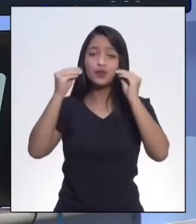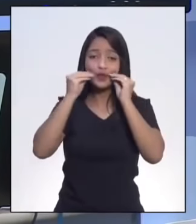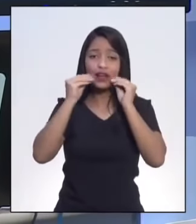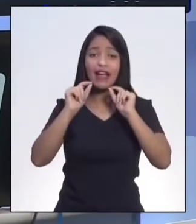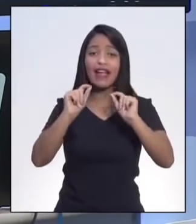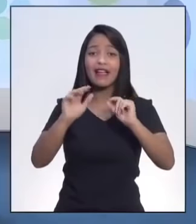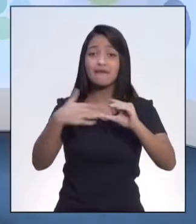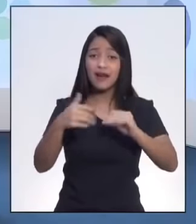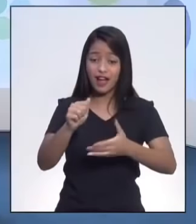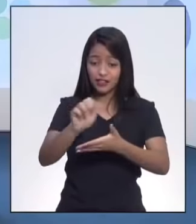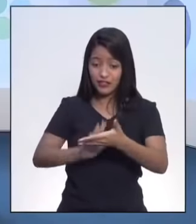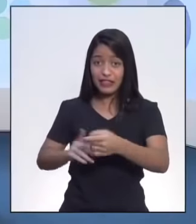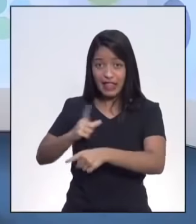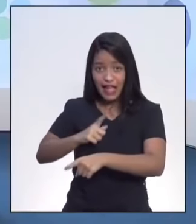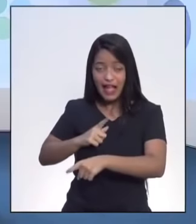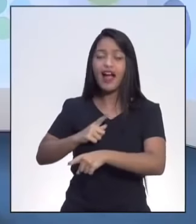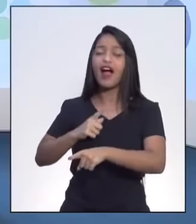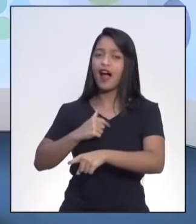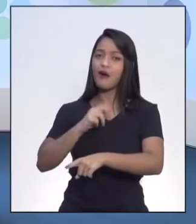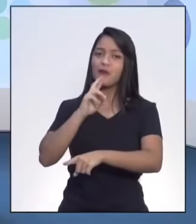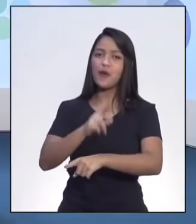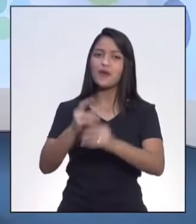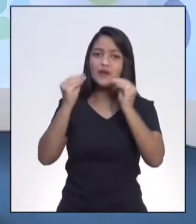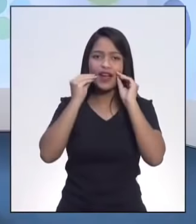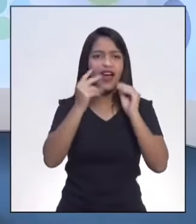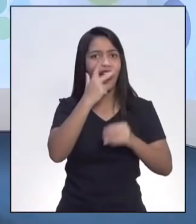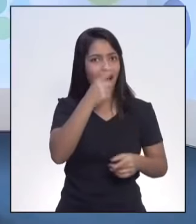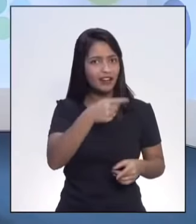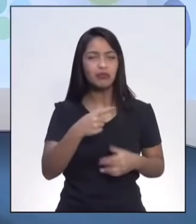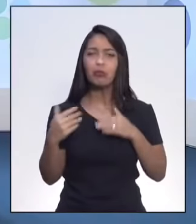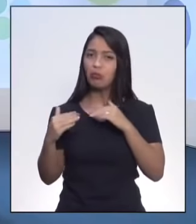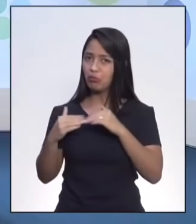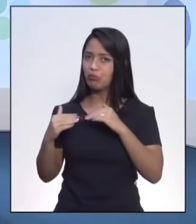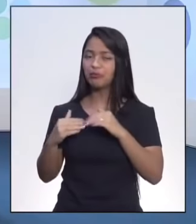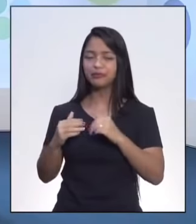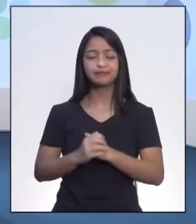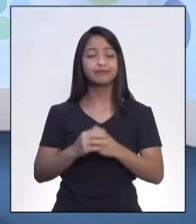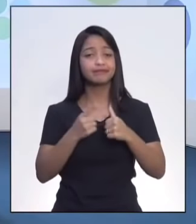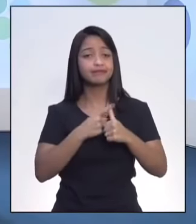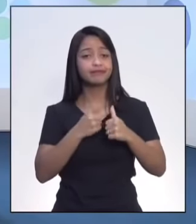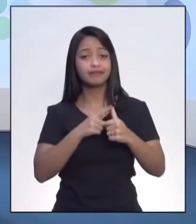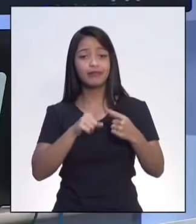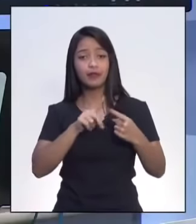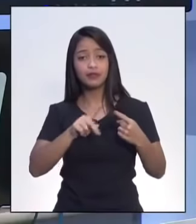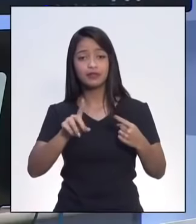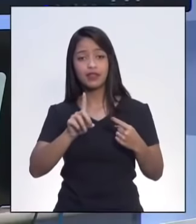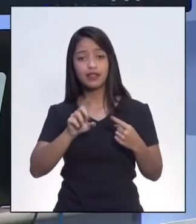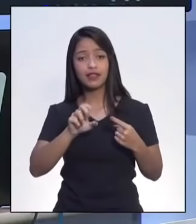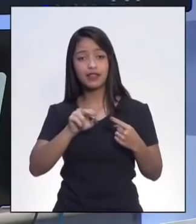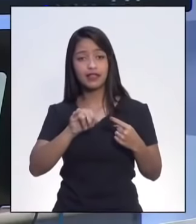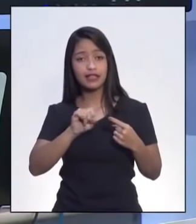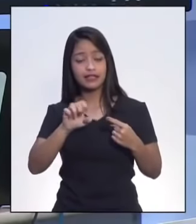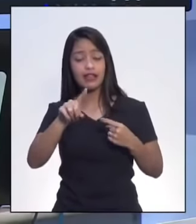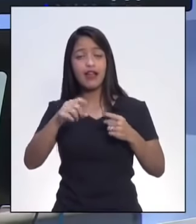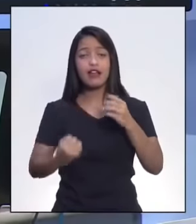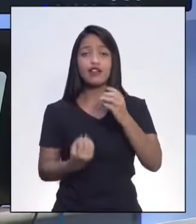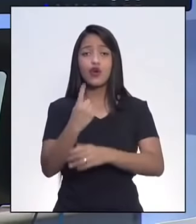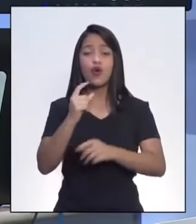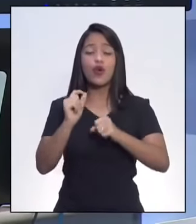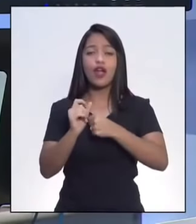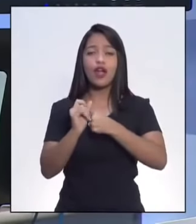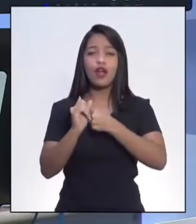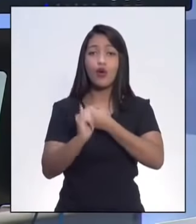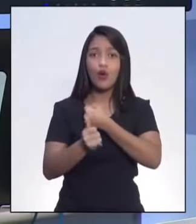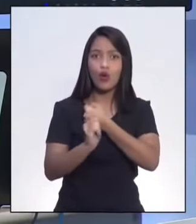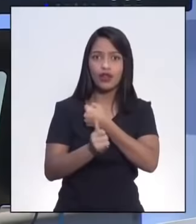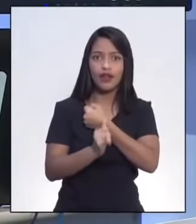manda atividade. O que você acha? Acho uma boa. Uma boa, né? Então é o seguinte, primeiro eu vou começar com a Prodenise, que fez aquela crônica muito 10, né,